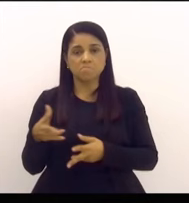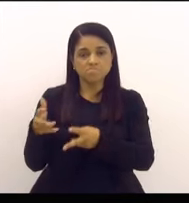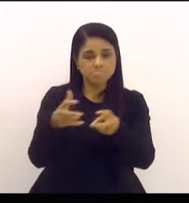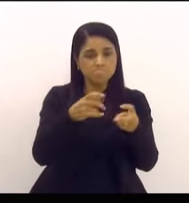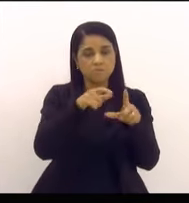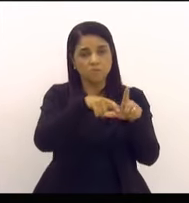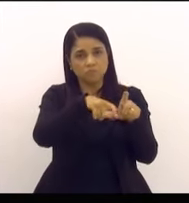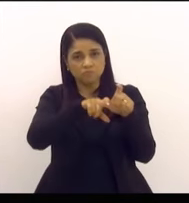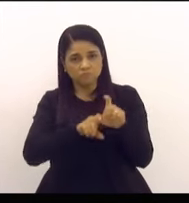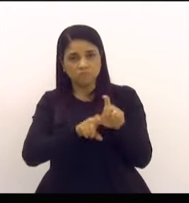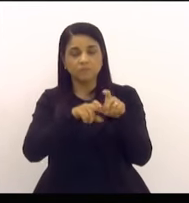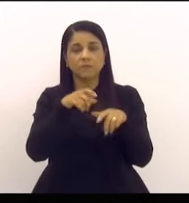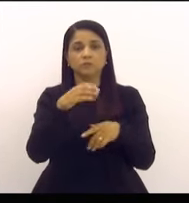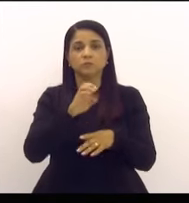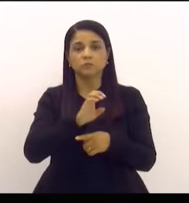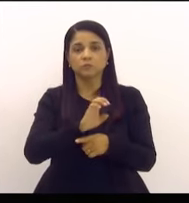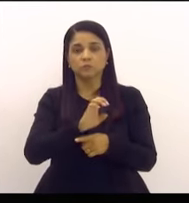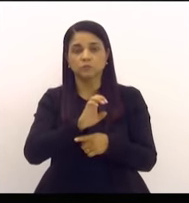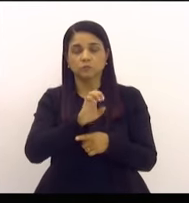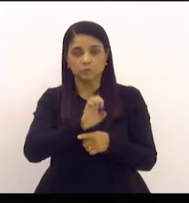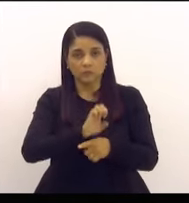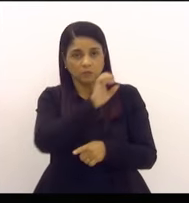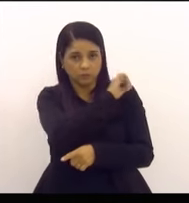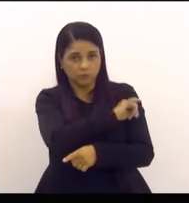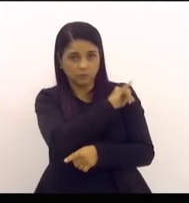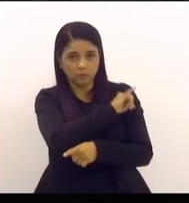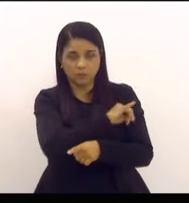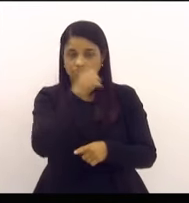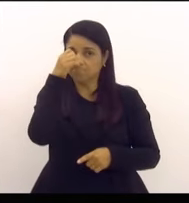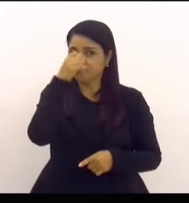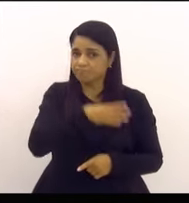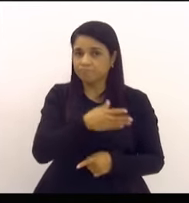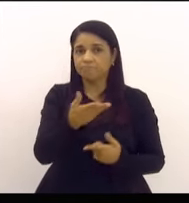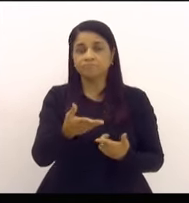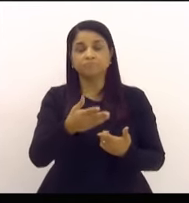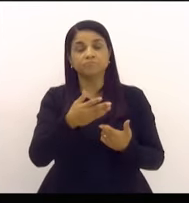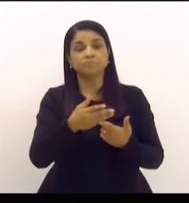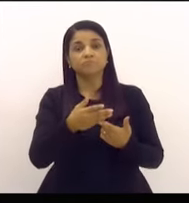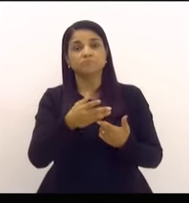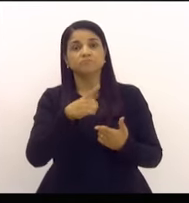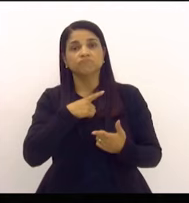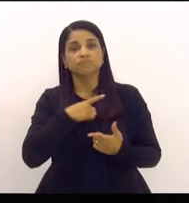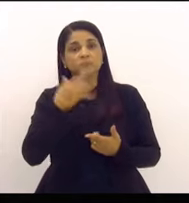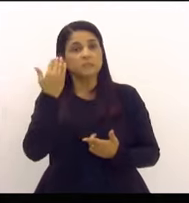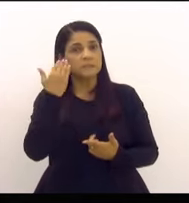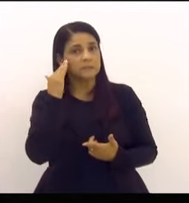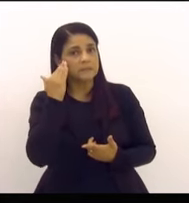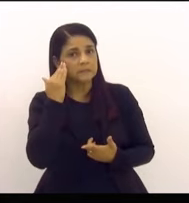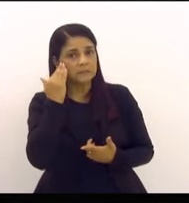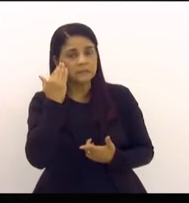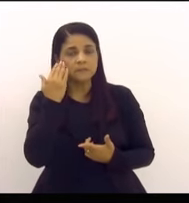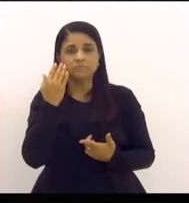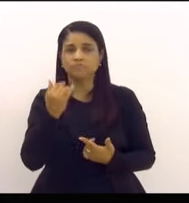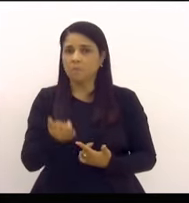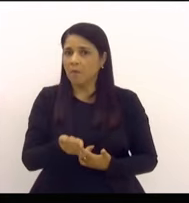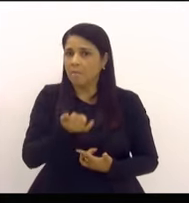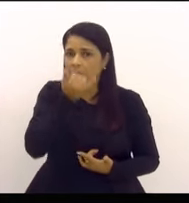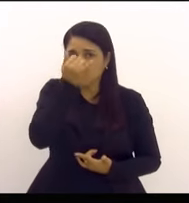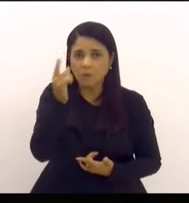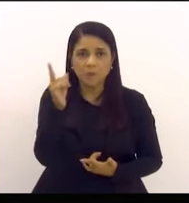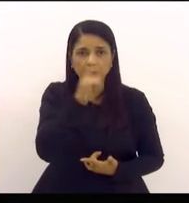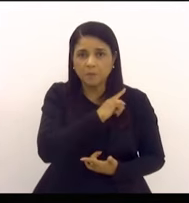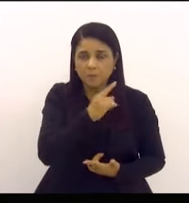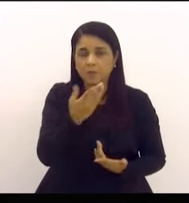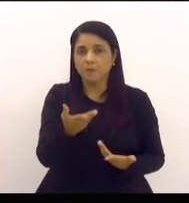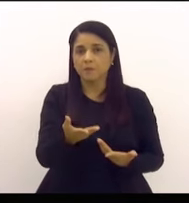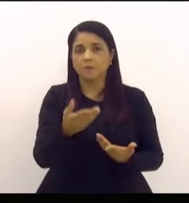endividamento do Estado do Rio de Janeiro é exorbitante e ele perpassa por um entendimento equivocado que